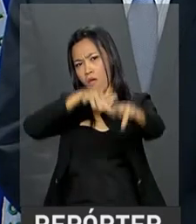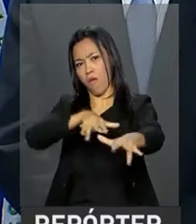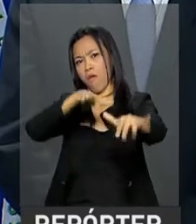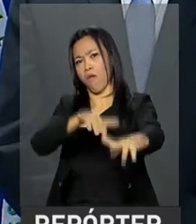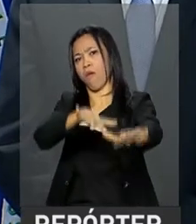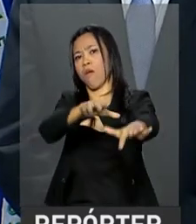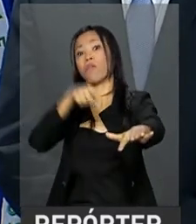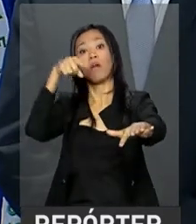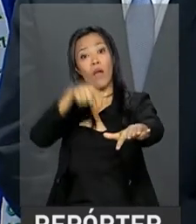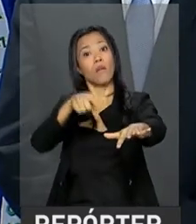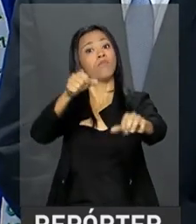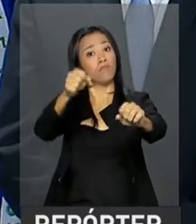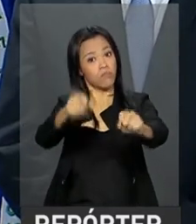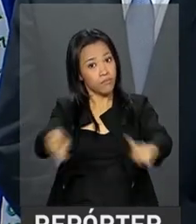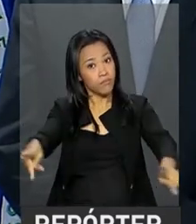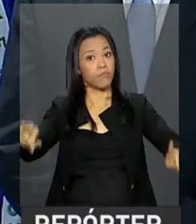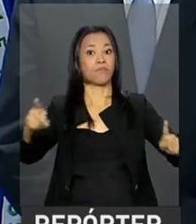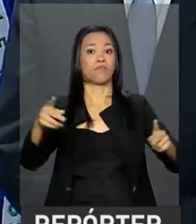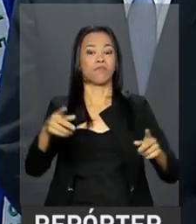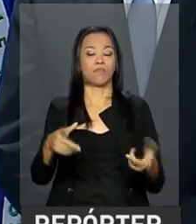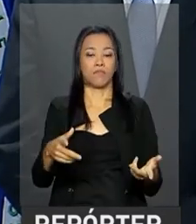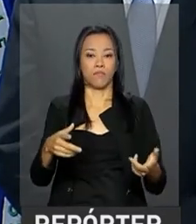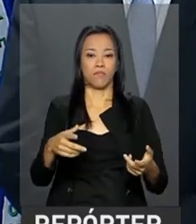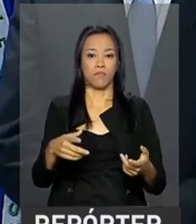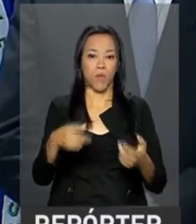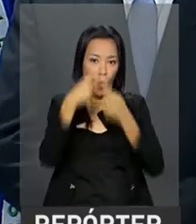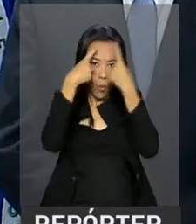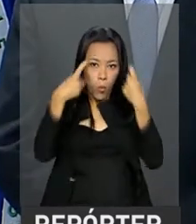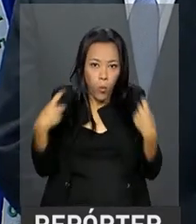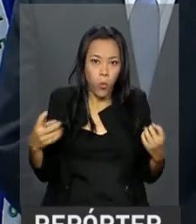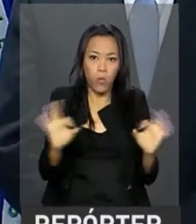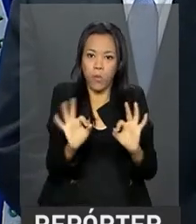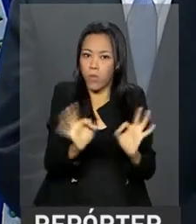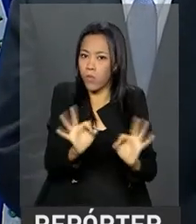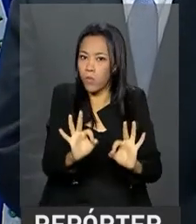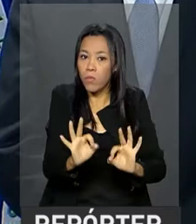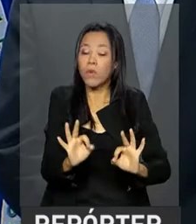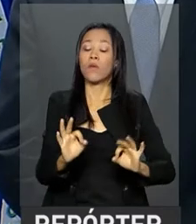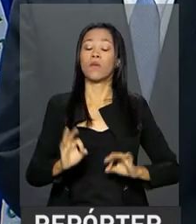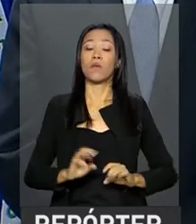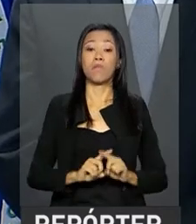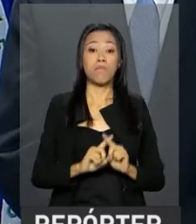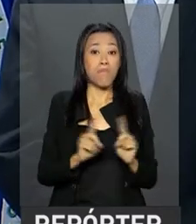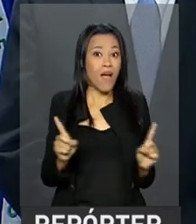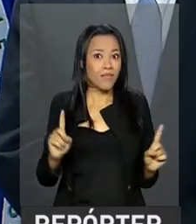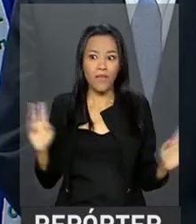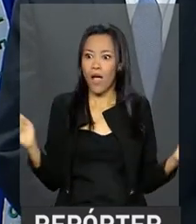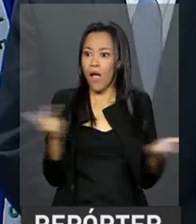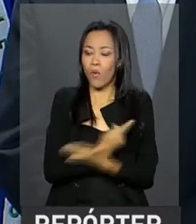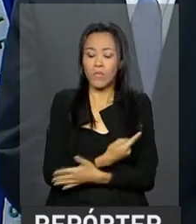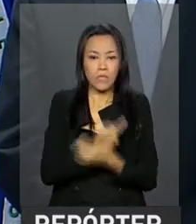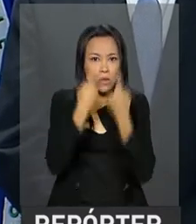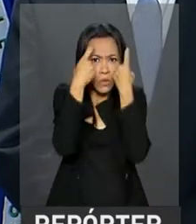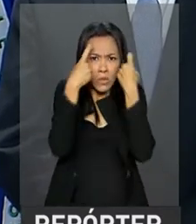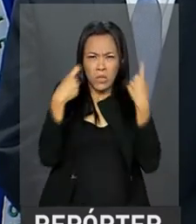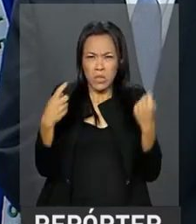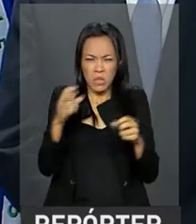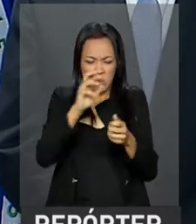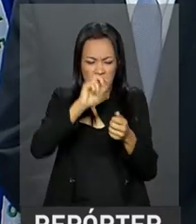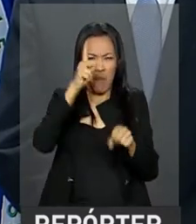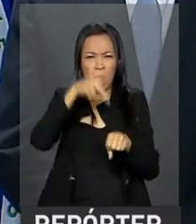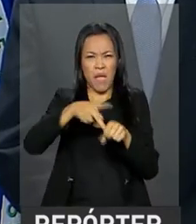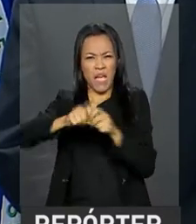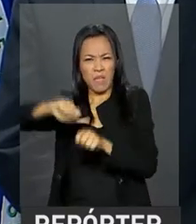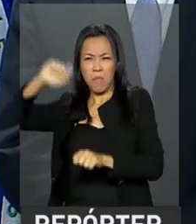como pacífica, ela degringolou na violência, no